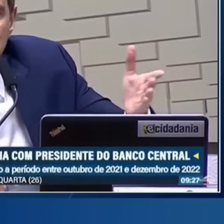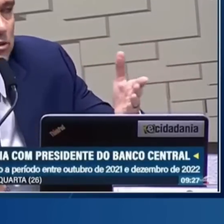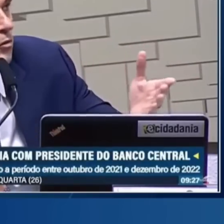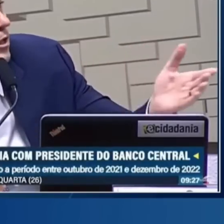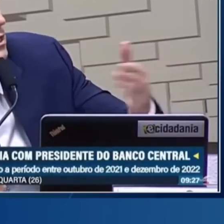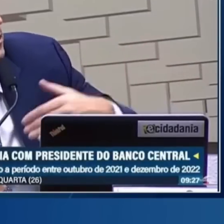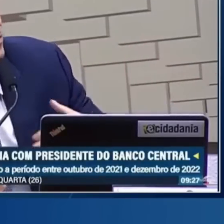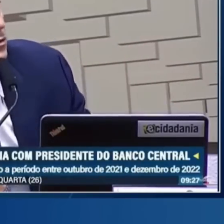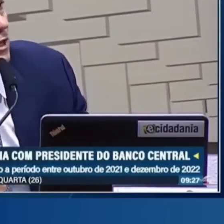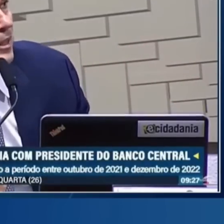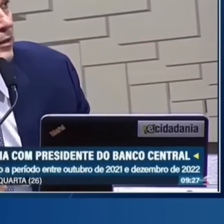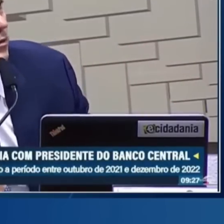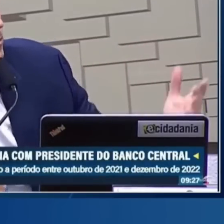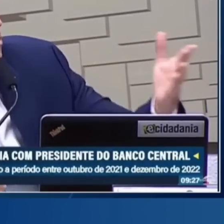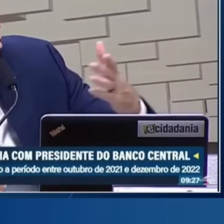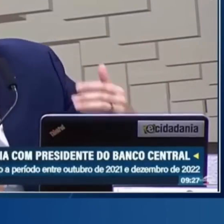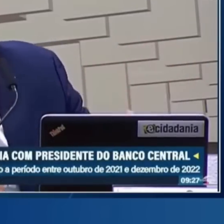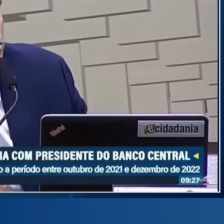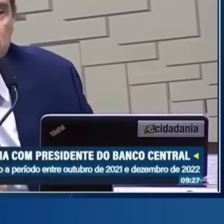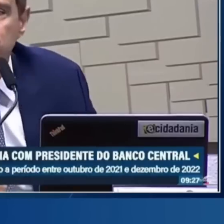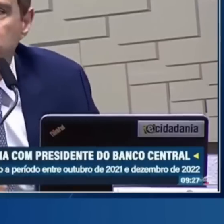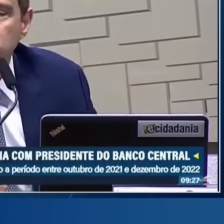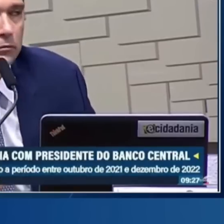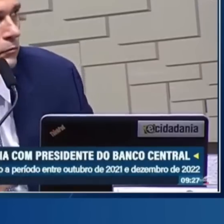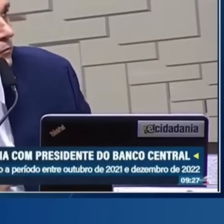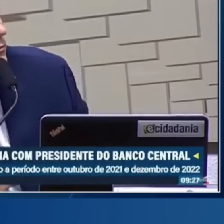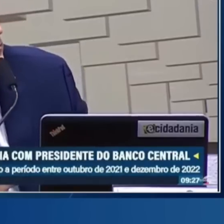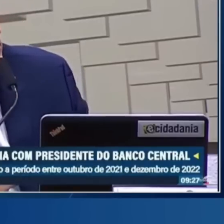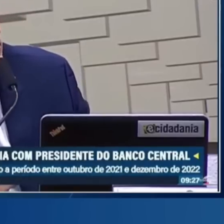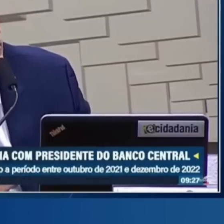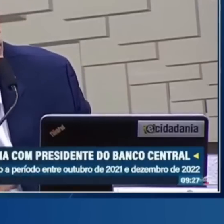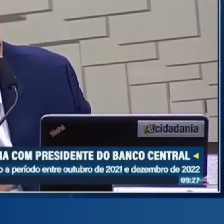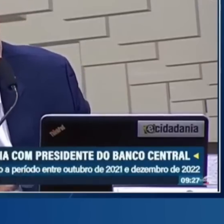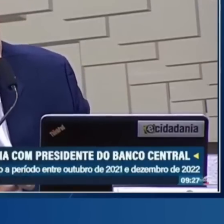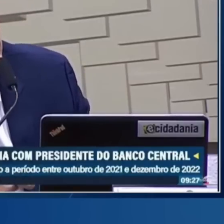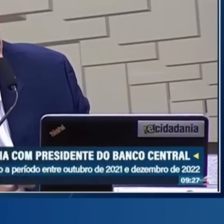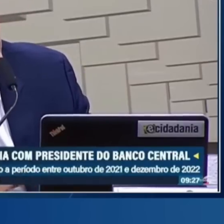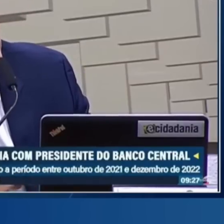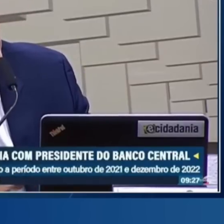problema da desigualdade, que os mais pobres sempre sofrem mais com a inflação. Veja,